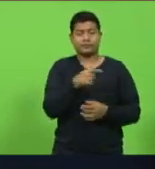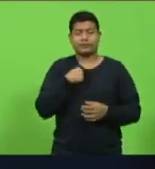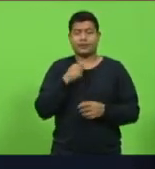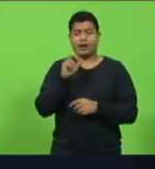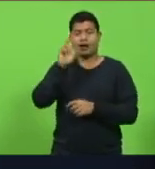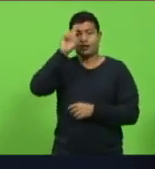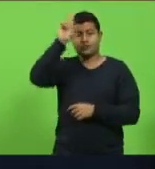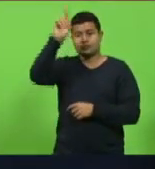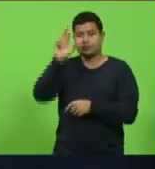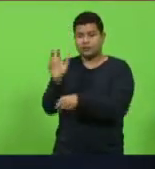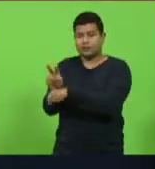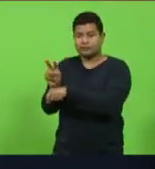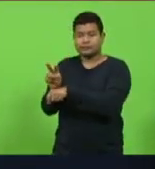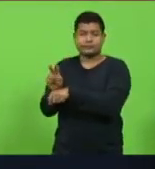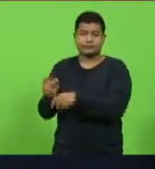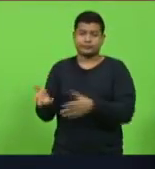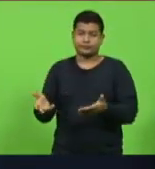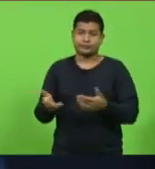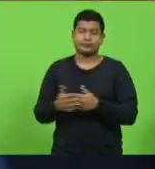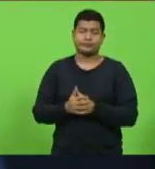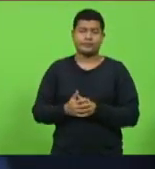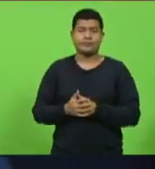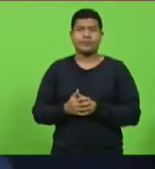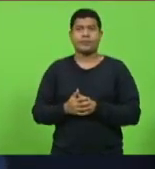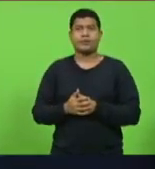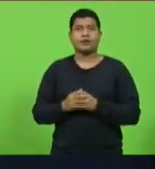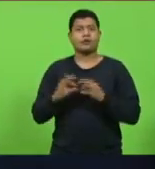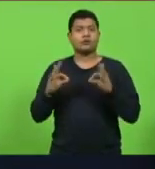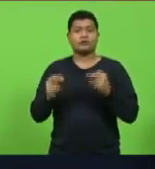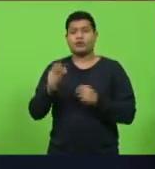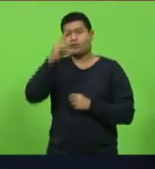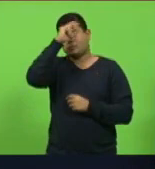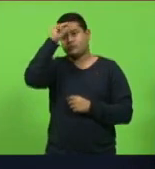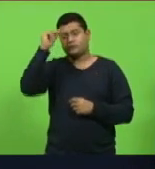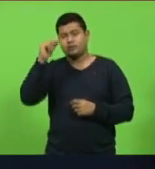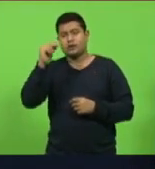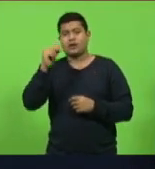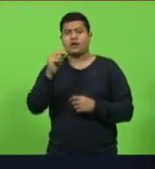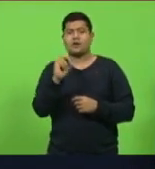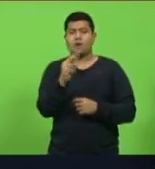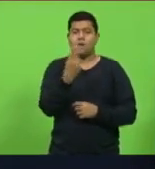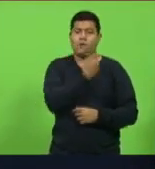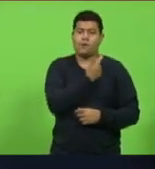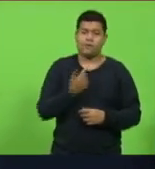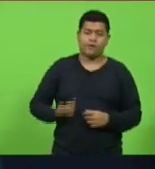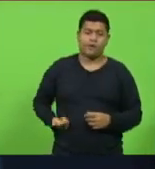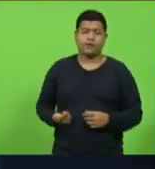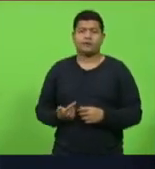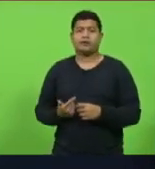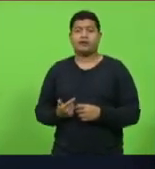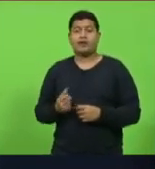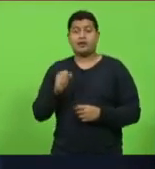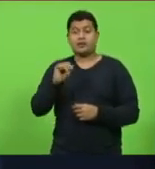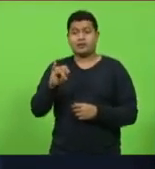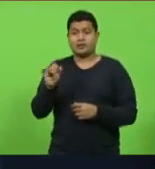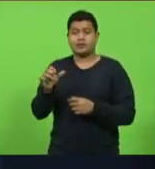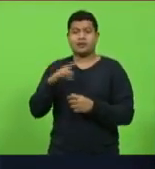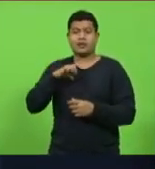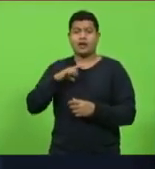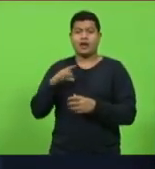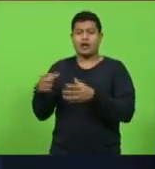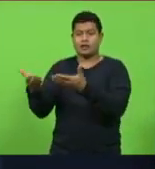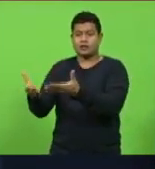administrativa todo Prefeito Governador que tiver um subalterno que cometer um ato